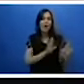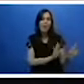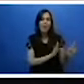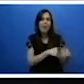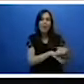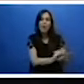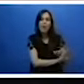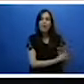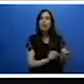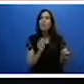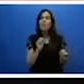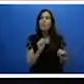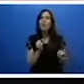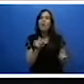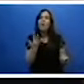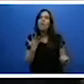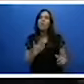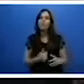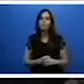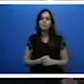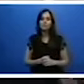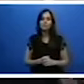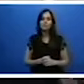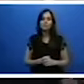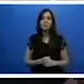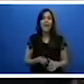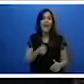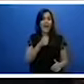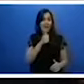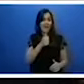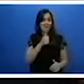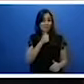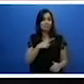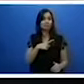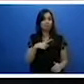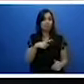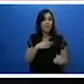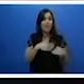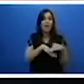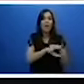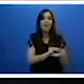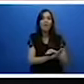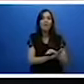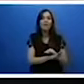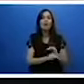Agora eu sei fazer, elaborar a minha resposta. Ainda vão sobrar